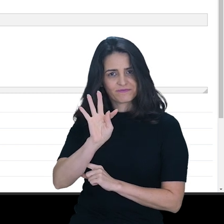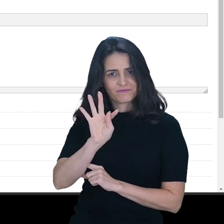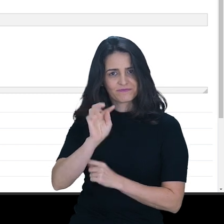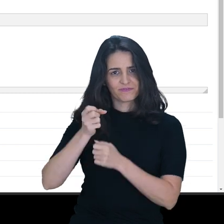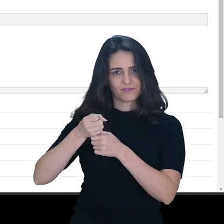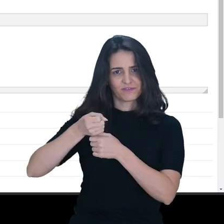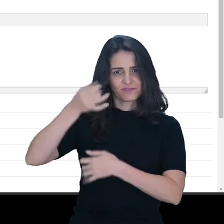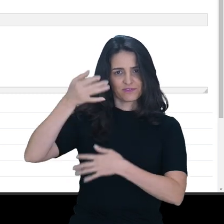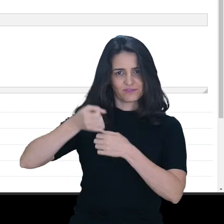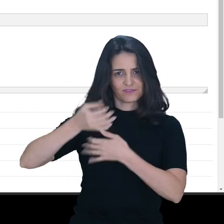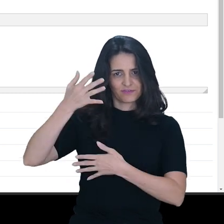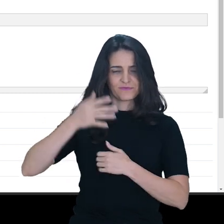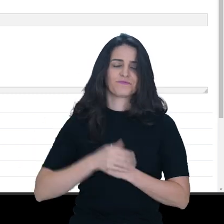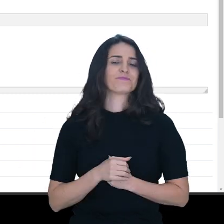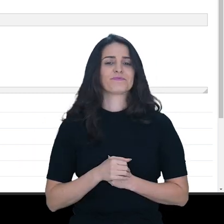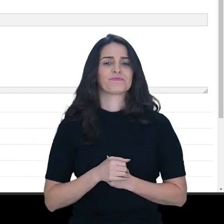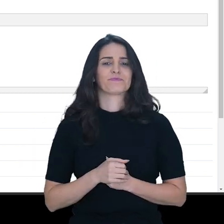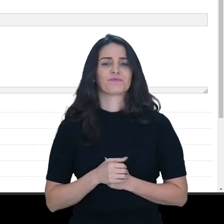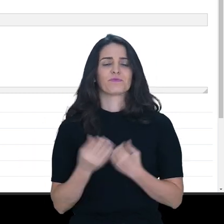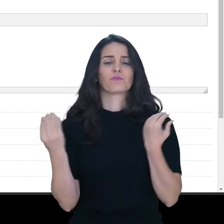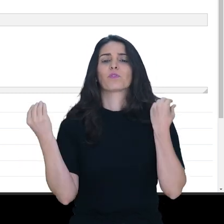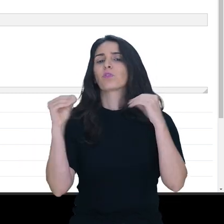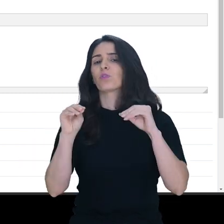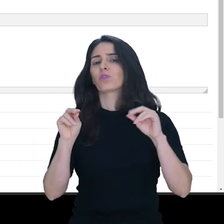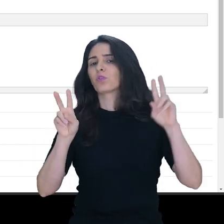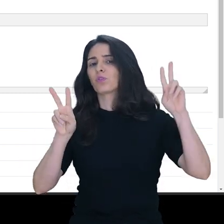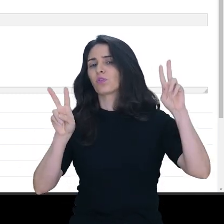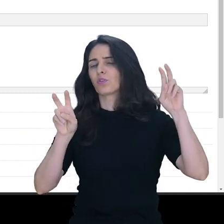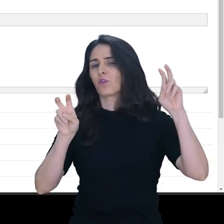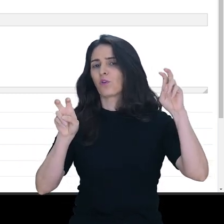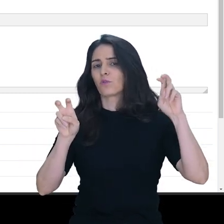então um nome para nossa atividade